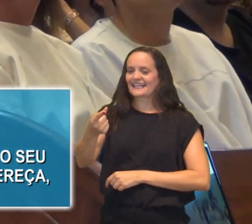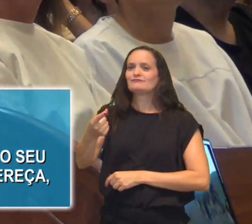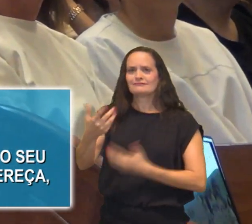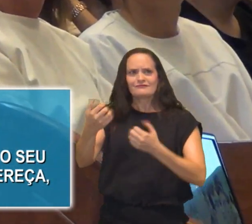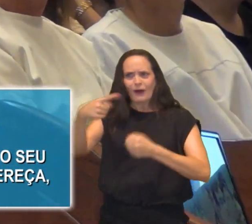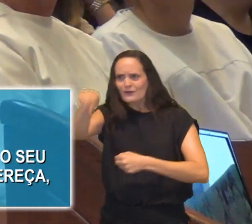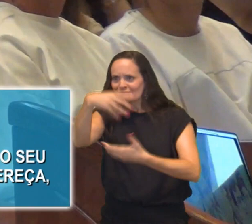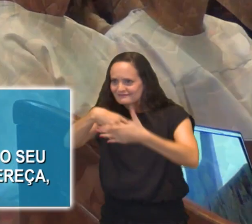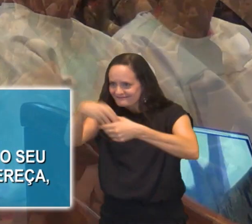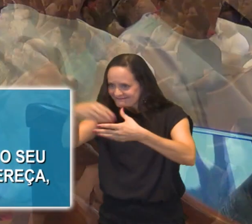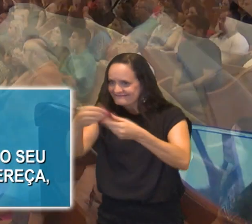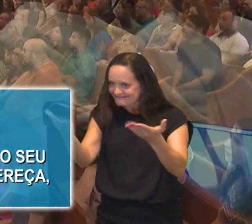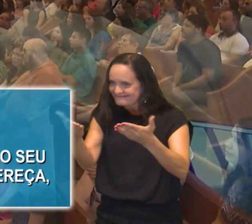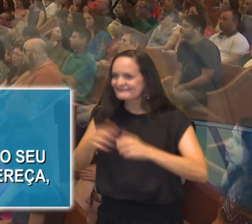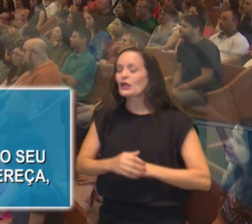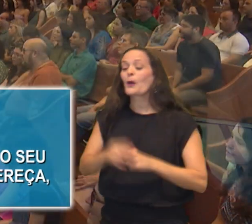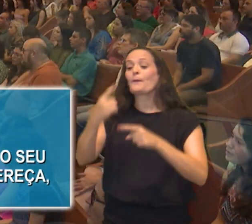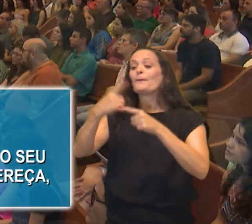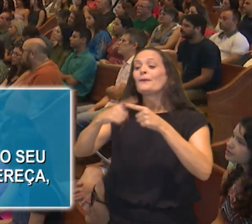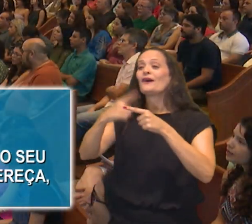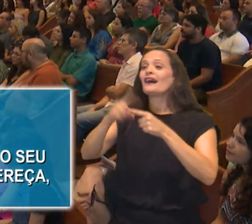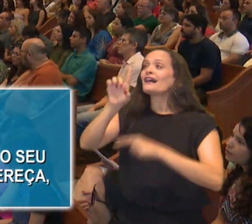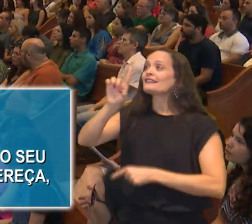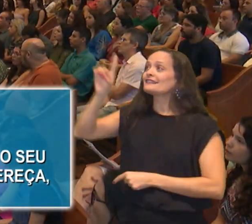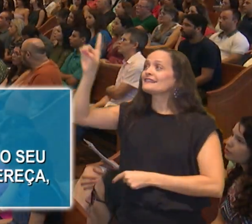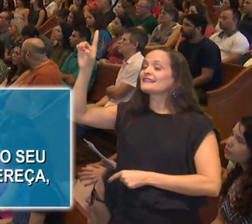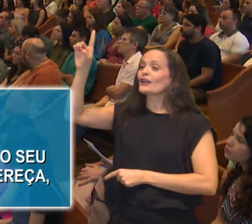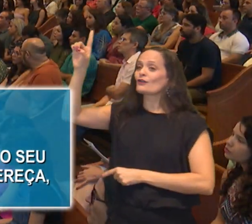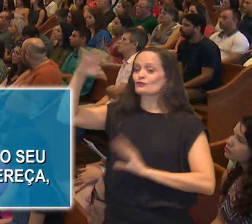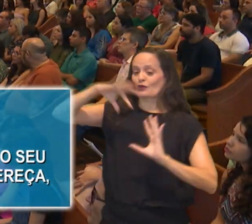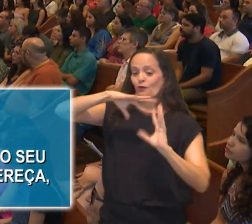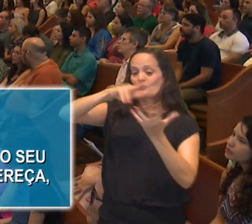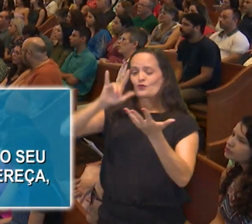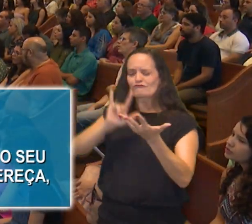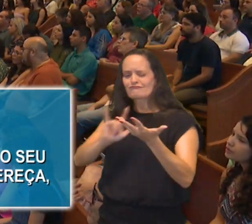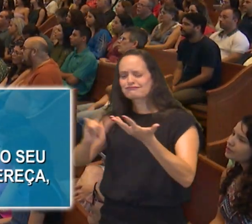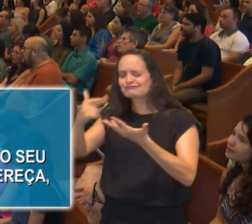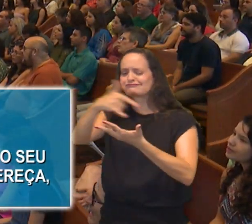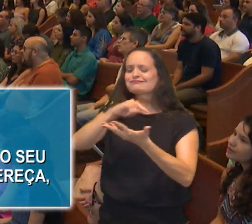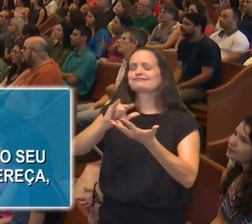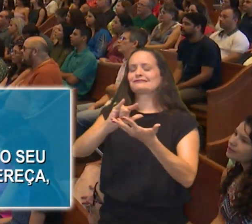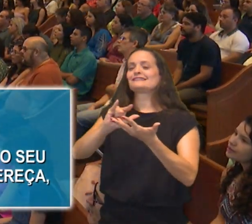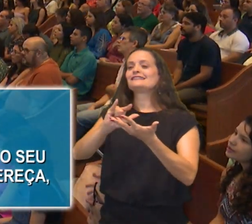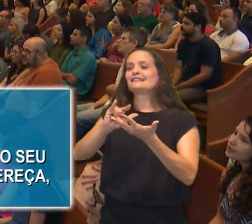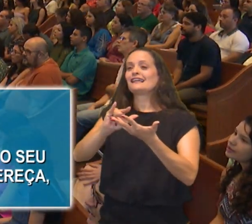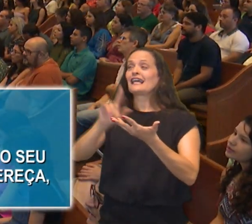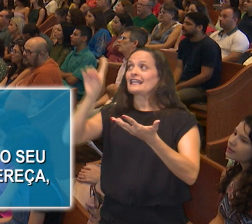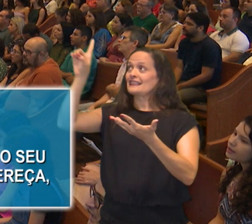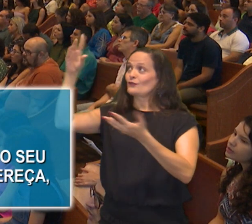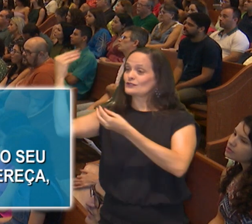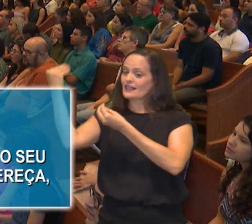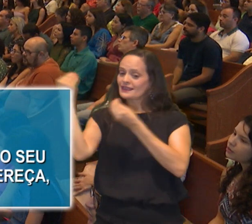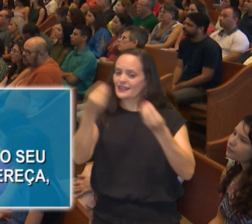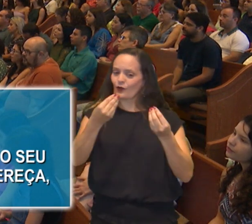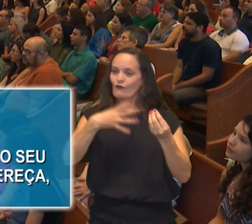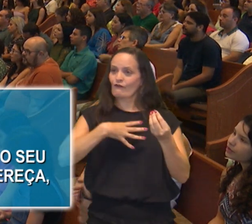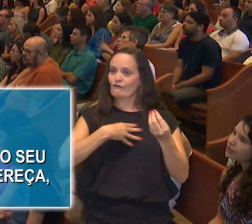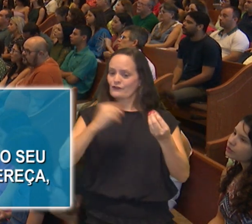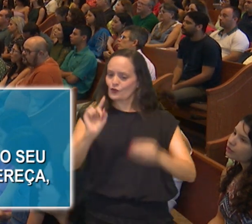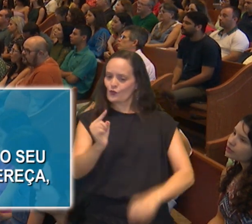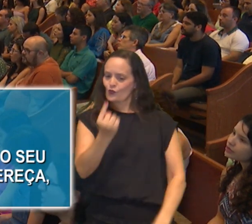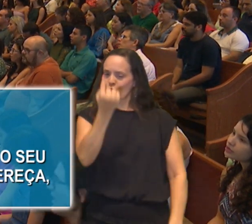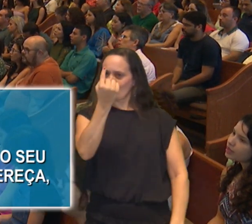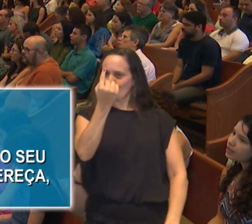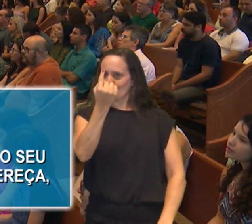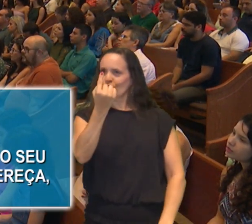nós, vamos lá? Porque Deus amou o mundo de tal maneira que deu seu